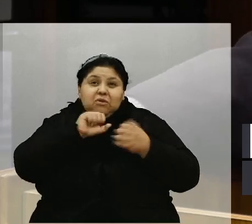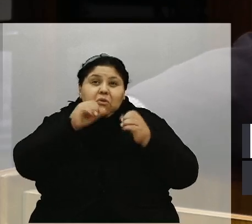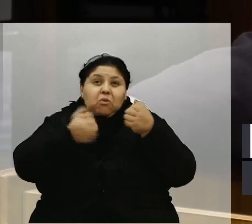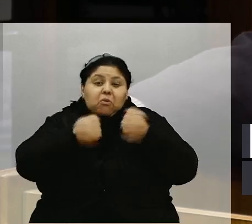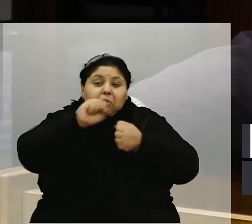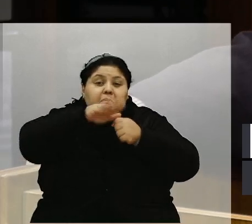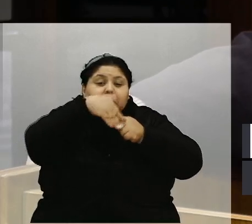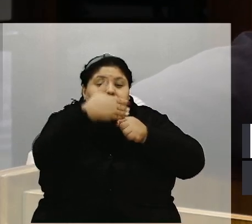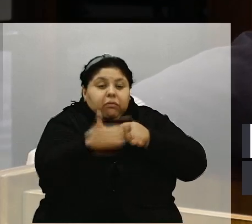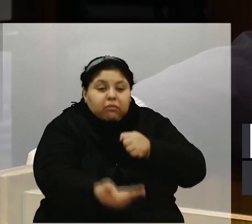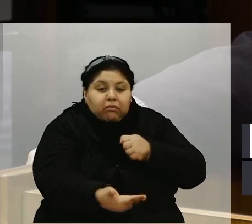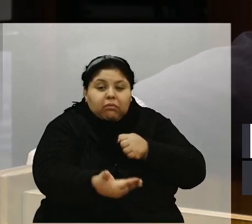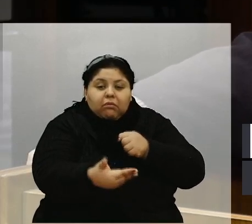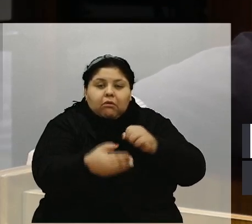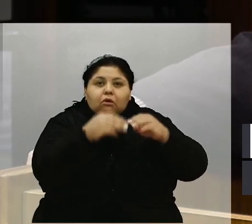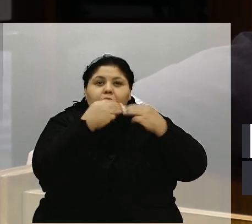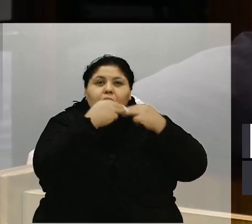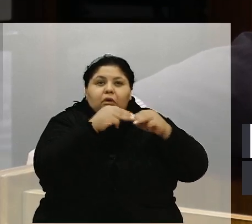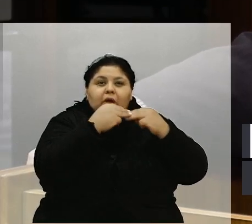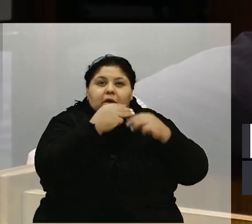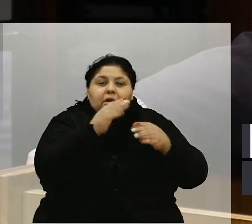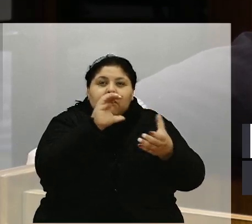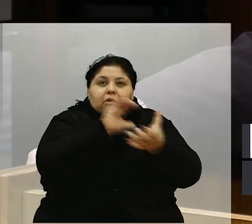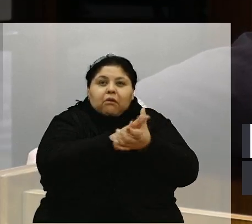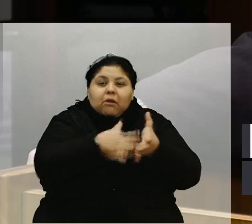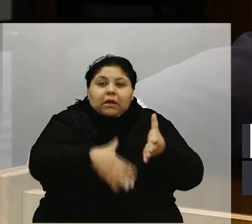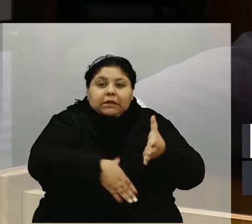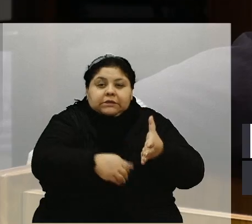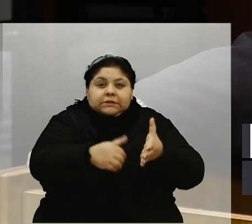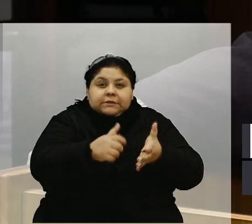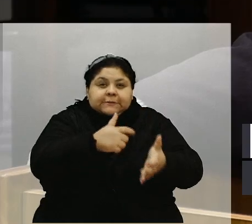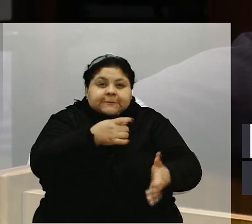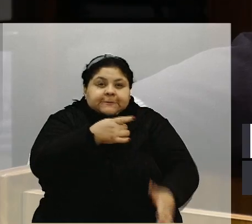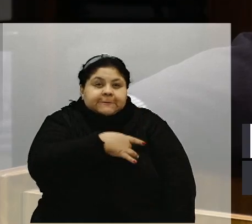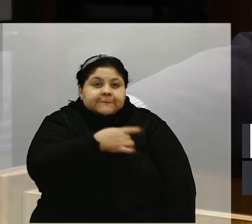Aquele caminhoneiro com a esposa e as filhas em pânico,